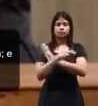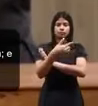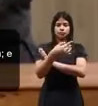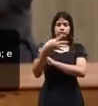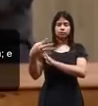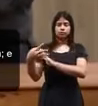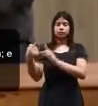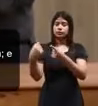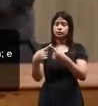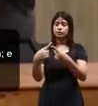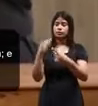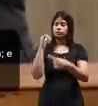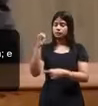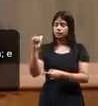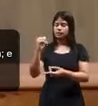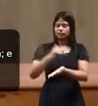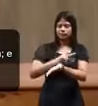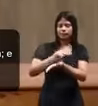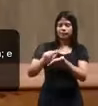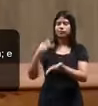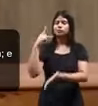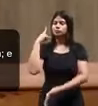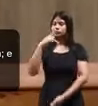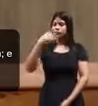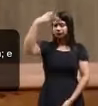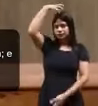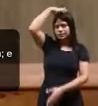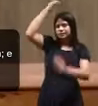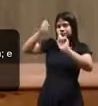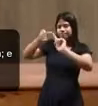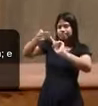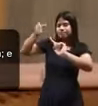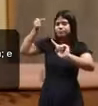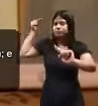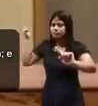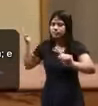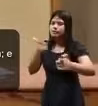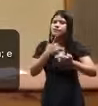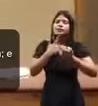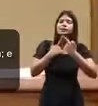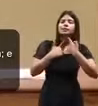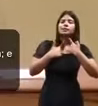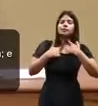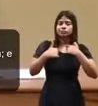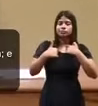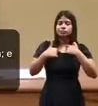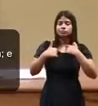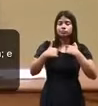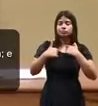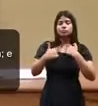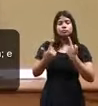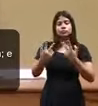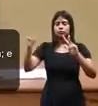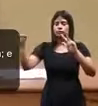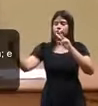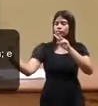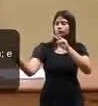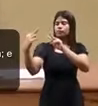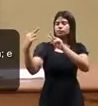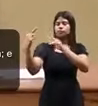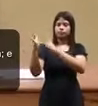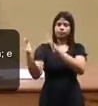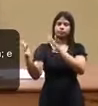vos digo que muitos profetas e reis desejaram ver o que vós vedes. Muitos profetas e reis